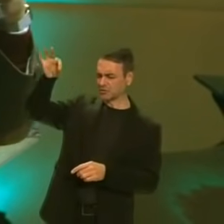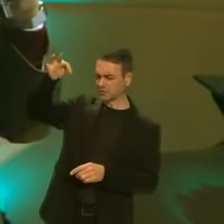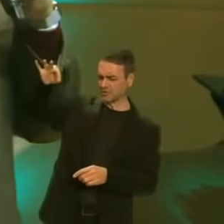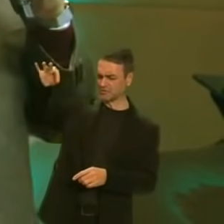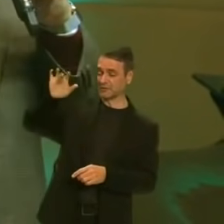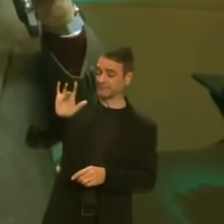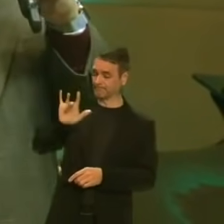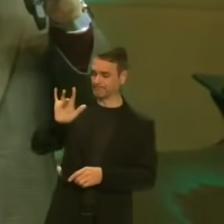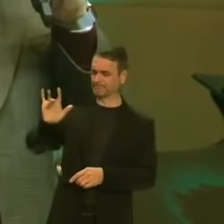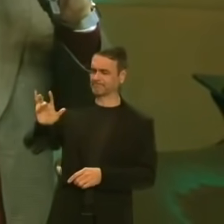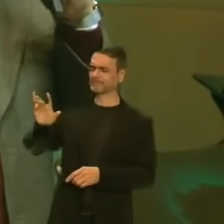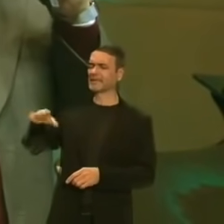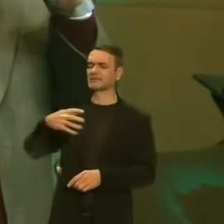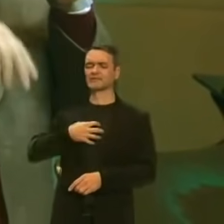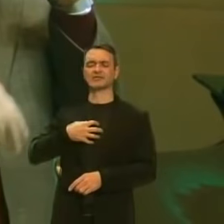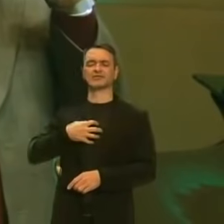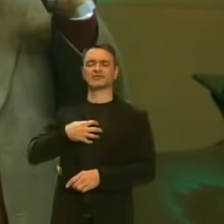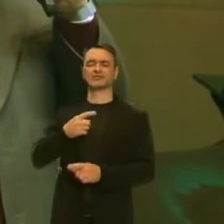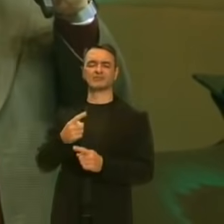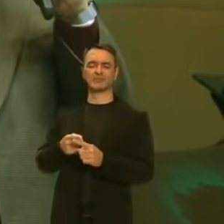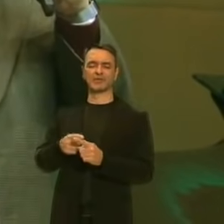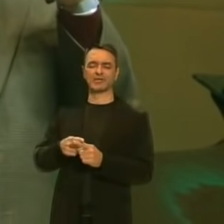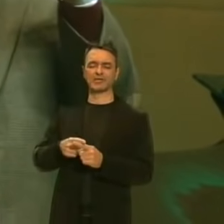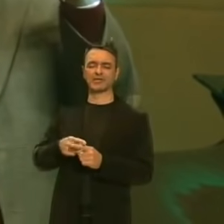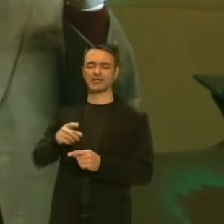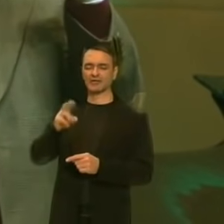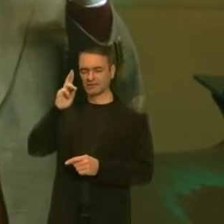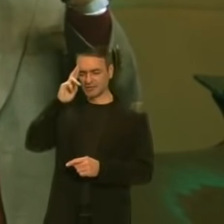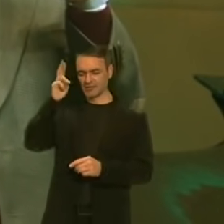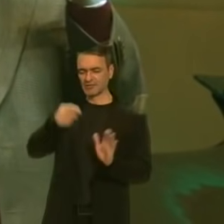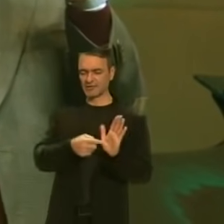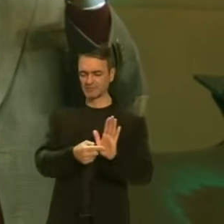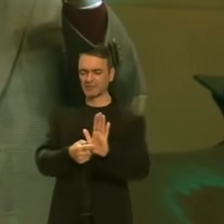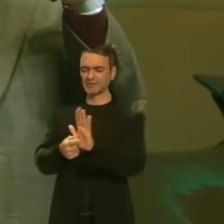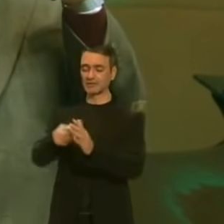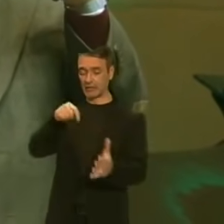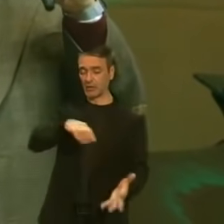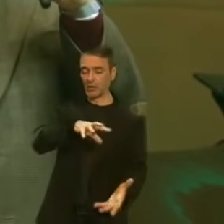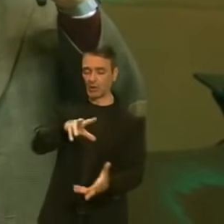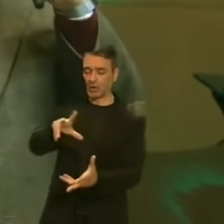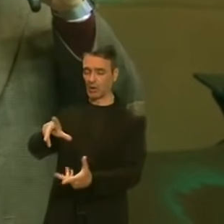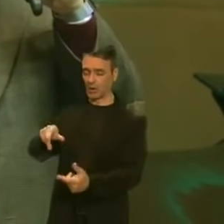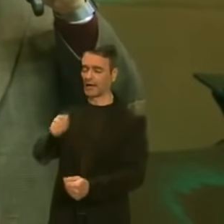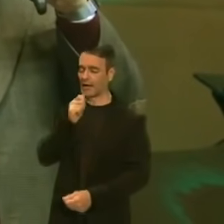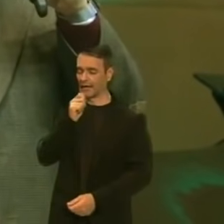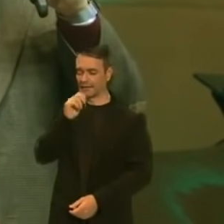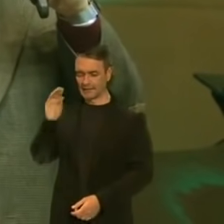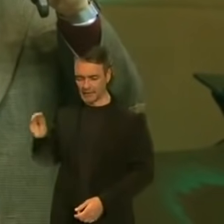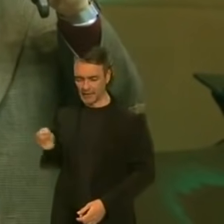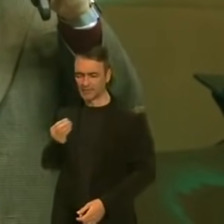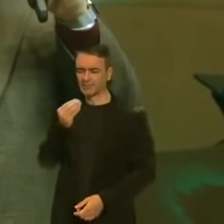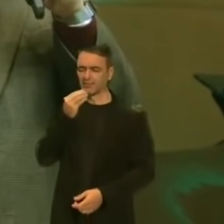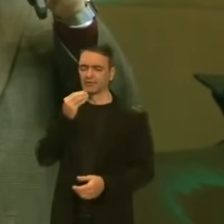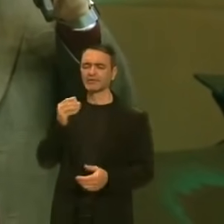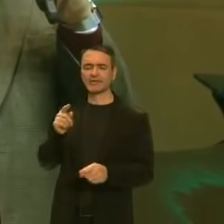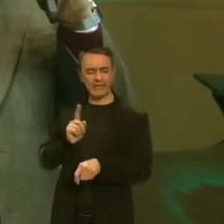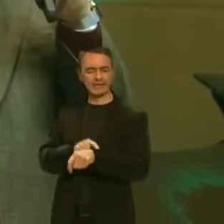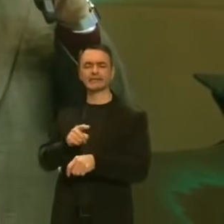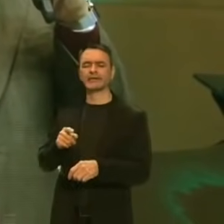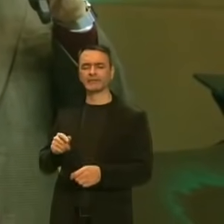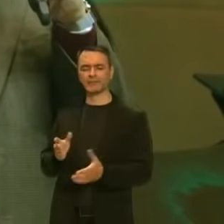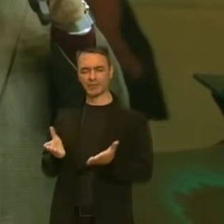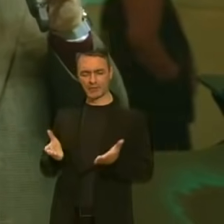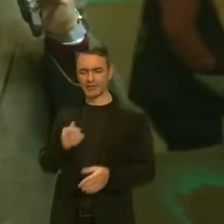sentir, porque o Senhor está se revelando nessa terra, porque ainda é tempo de oportunidade. Ó Pai, ajuda-nos